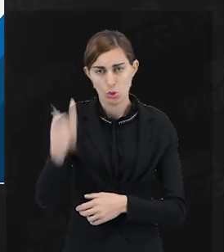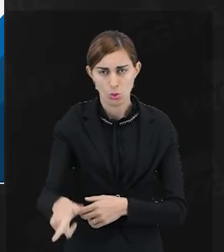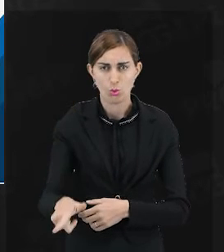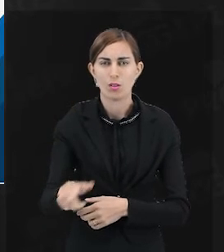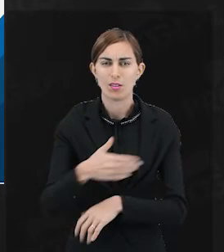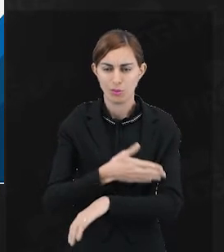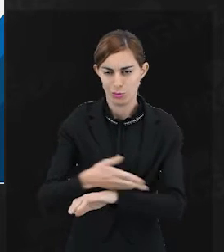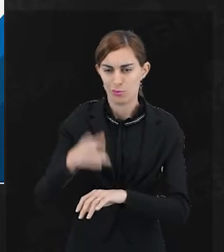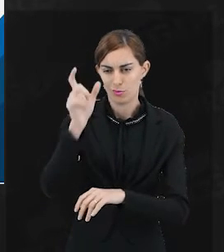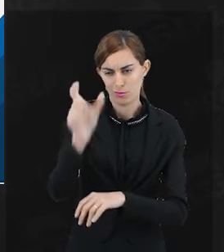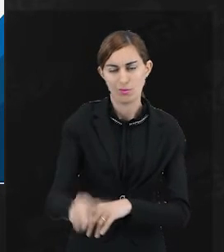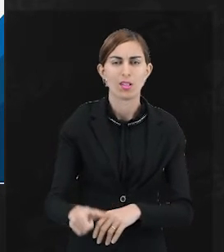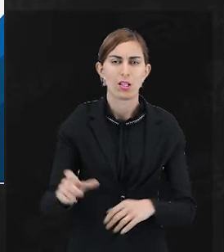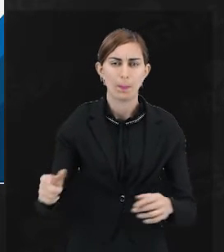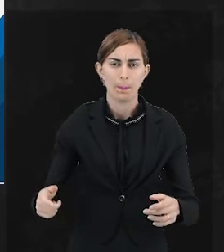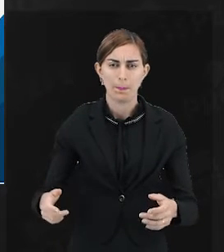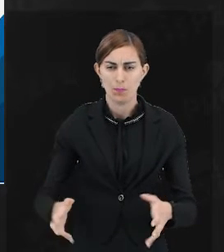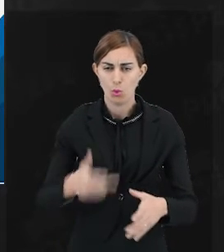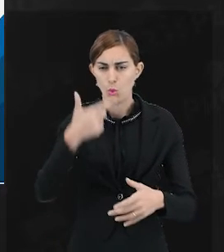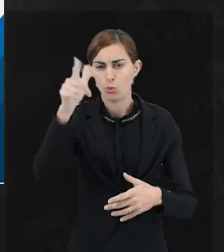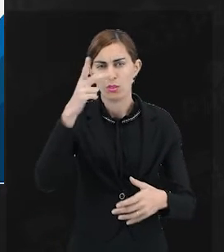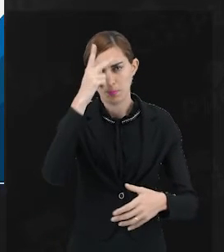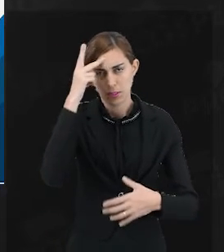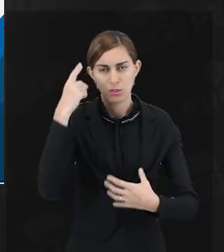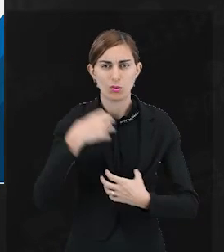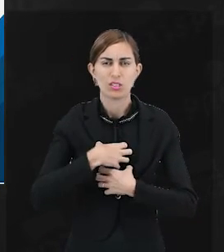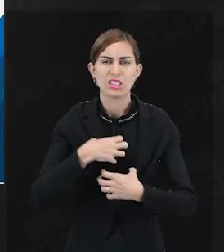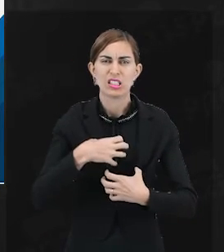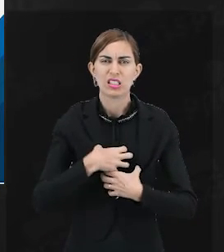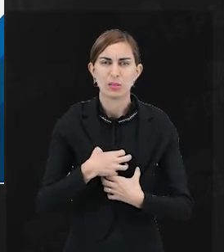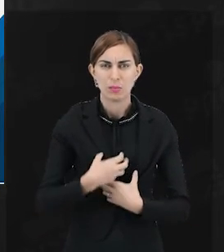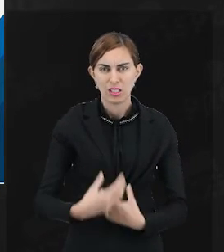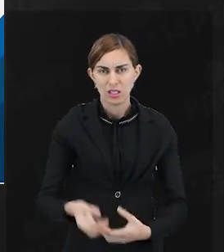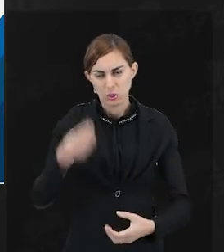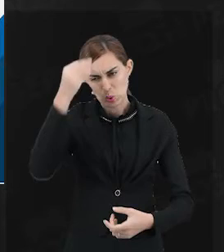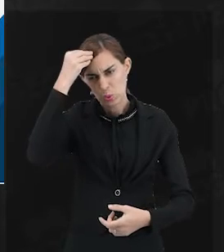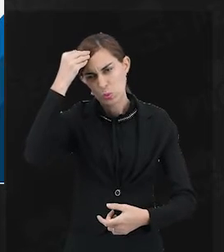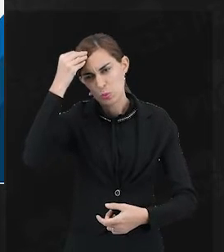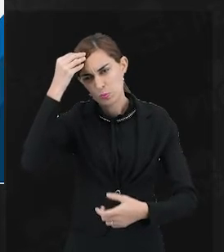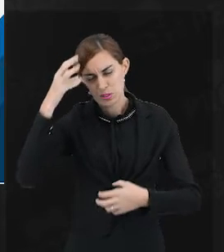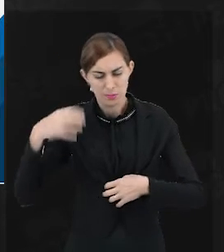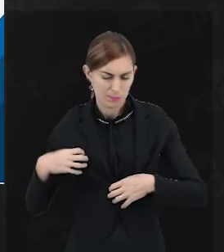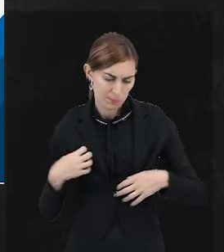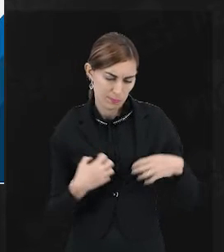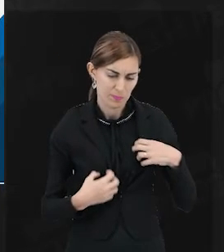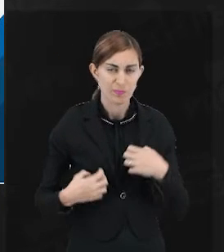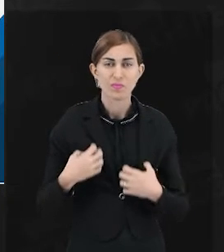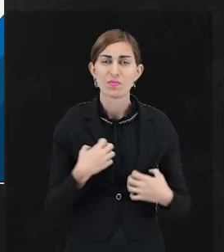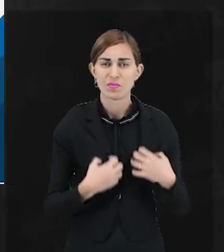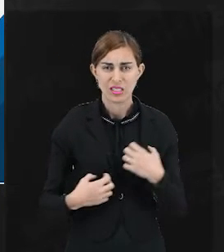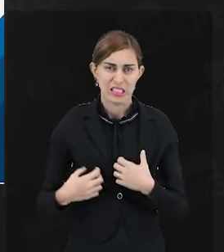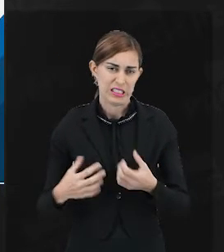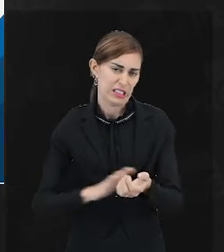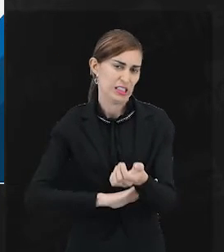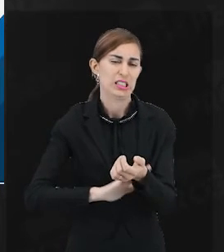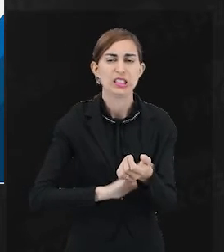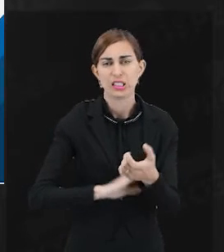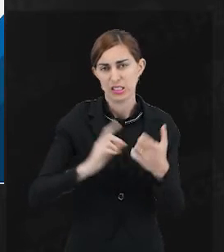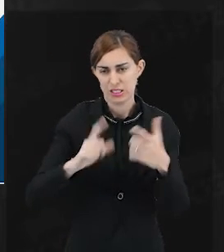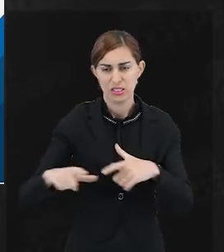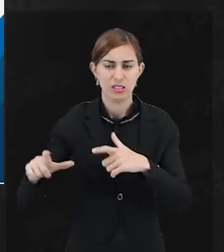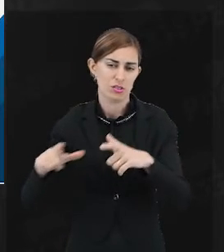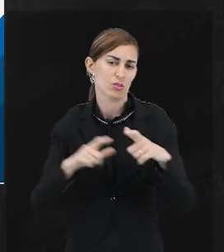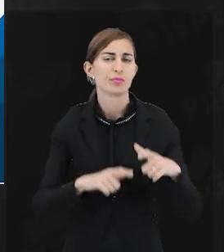estilo de comunicação, ele tende a provocar nos outros um sentimento de culpa, de frustração e tendem a gerar uma tensão no